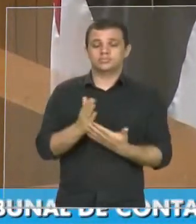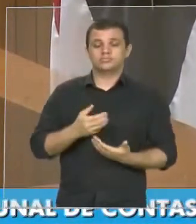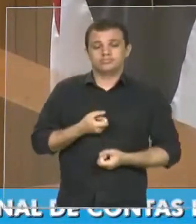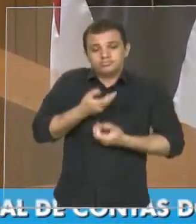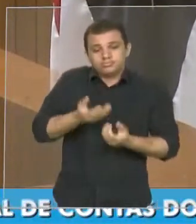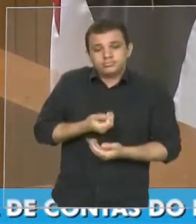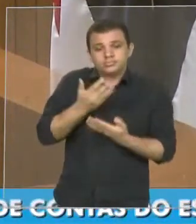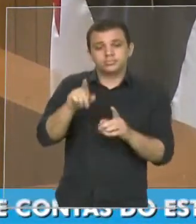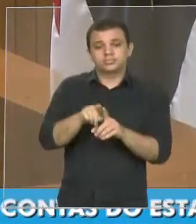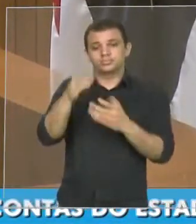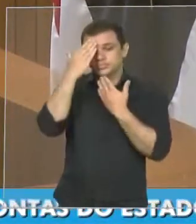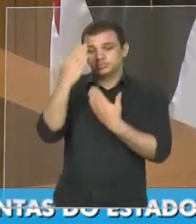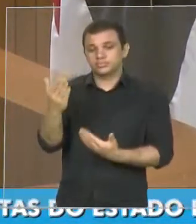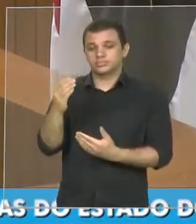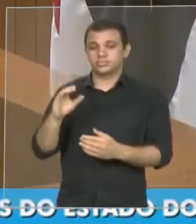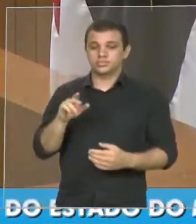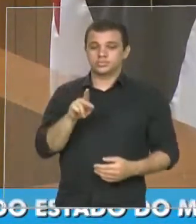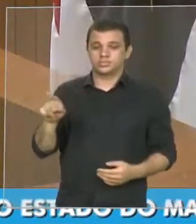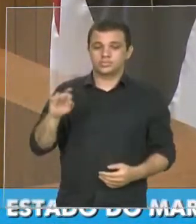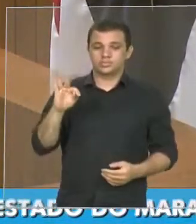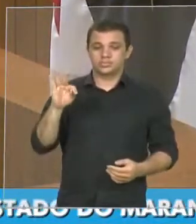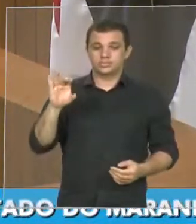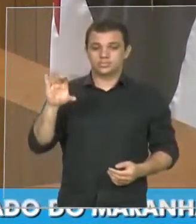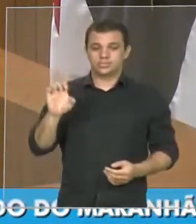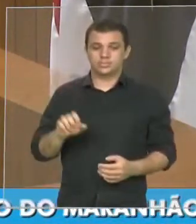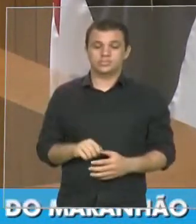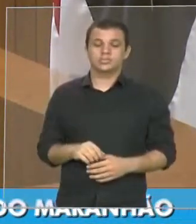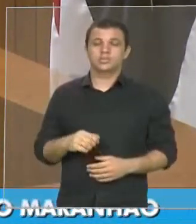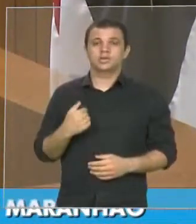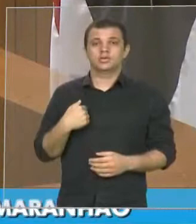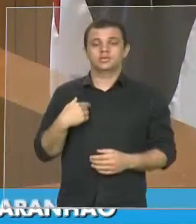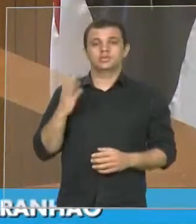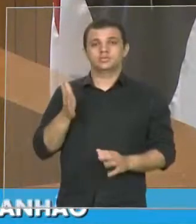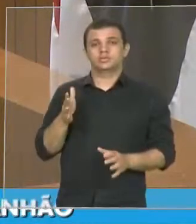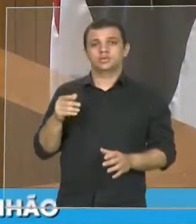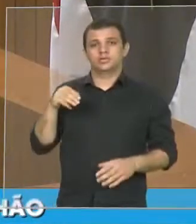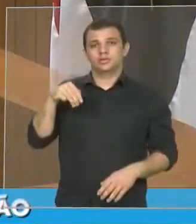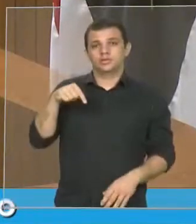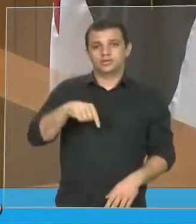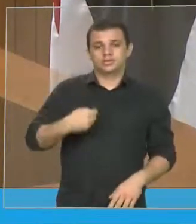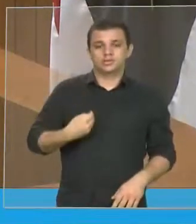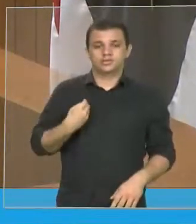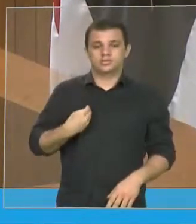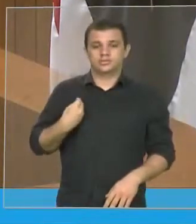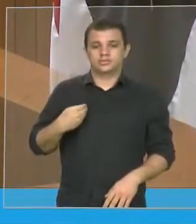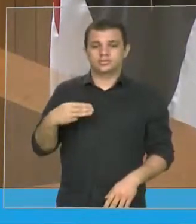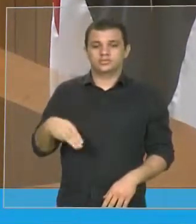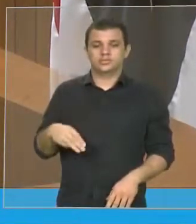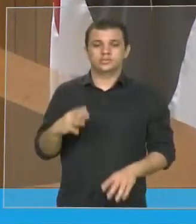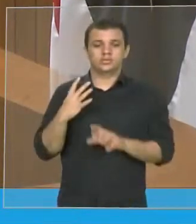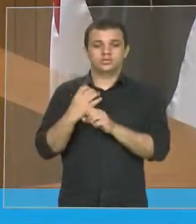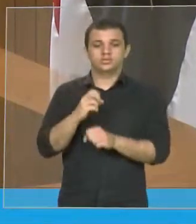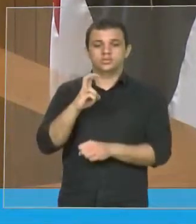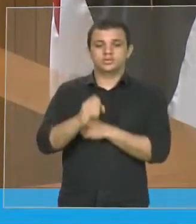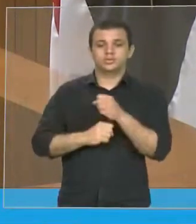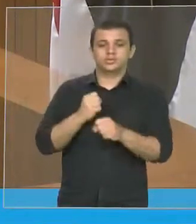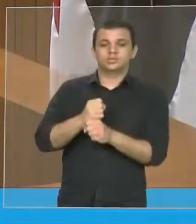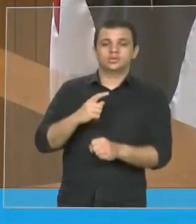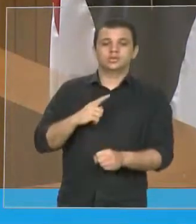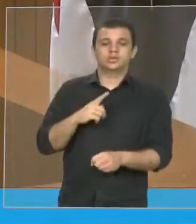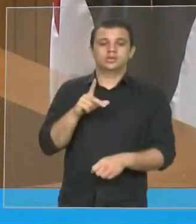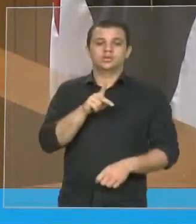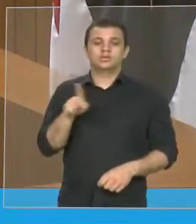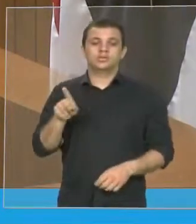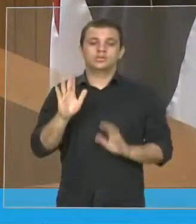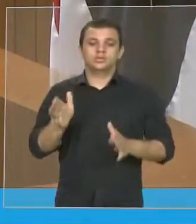né? Como eu disse, nesses últimos 5 anos que eu estou aqui no Maranhão, já participei da gestão do Dr. Coutrin, estive também sob